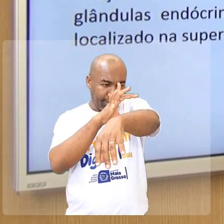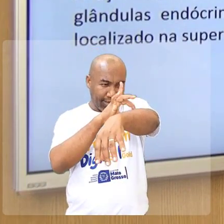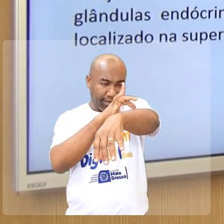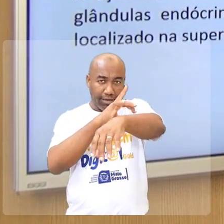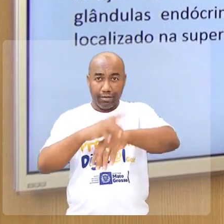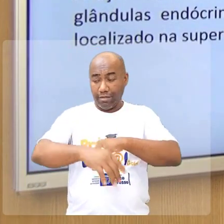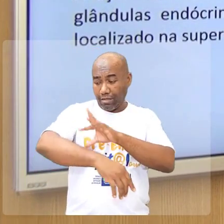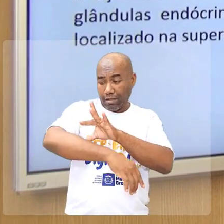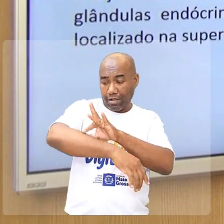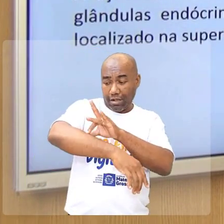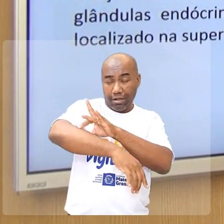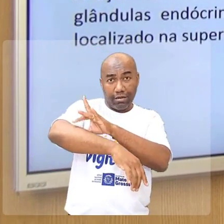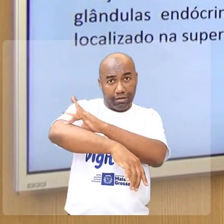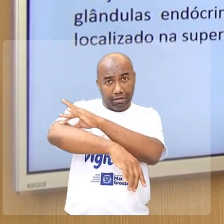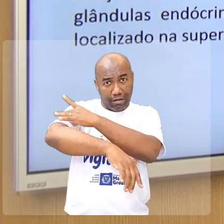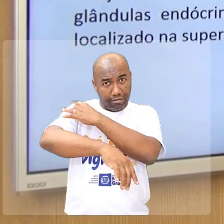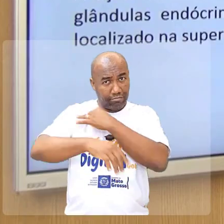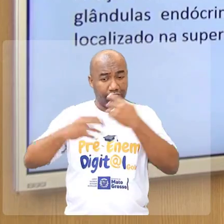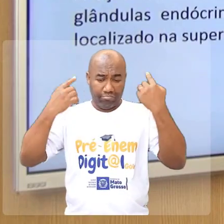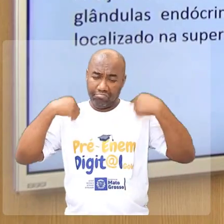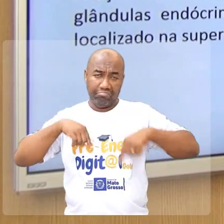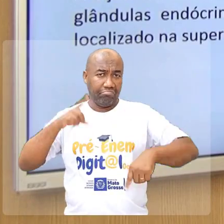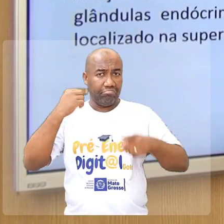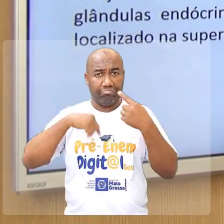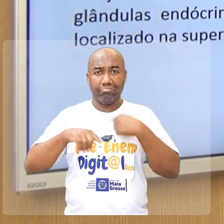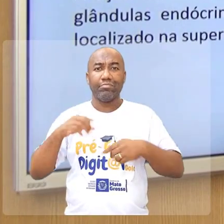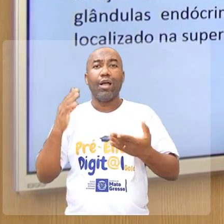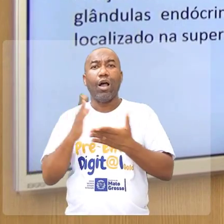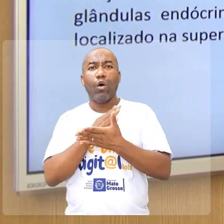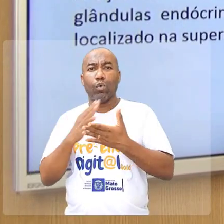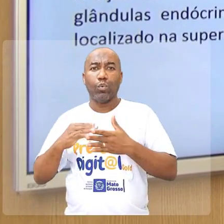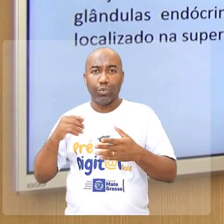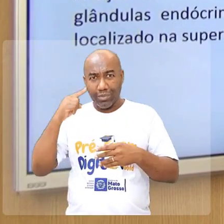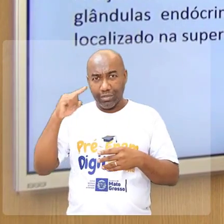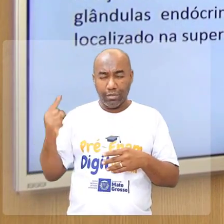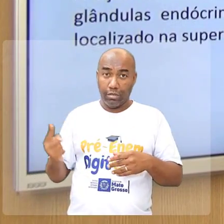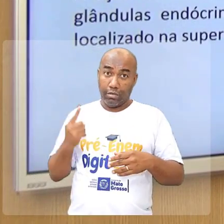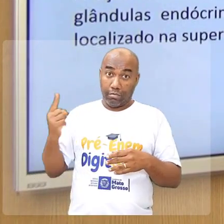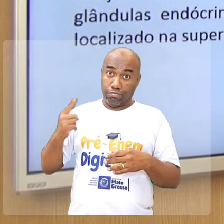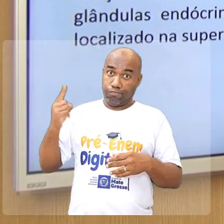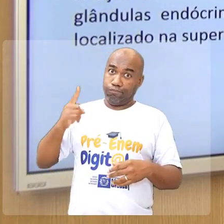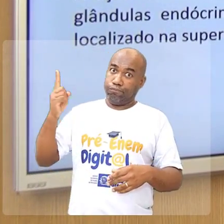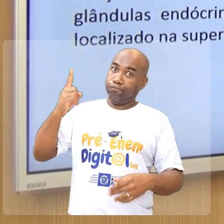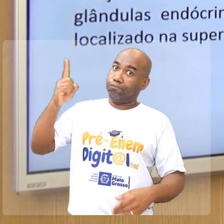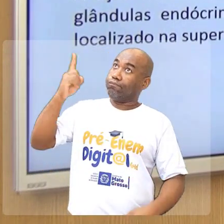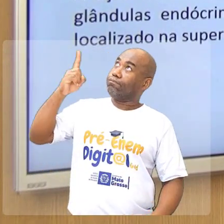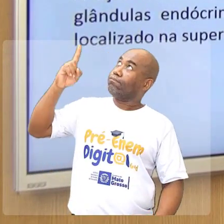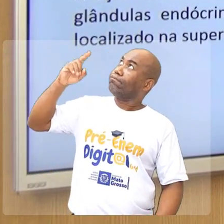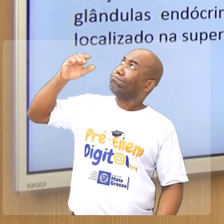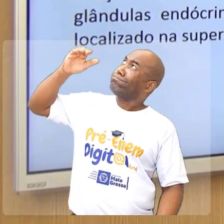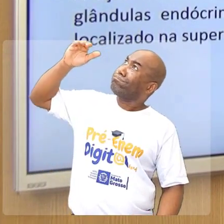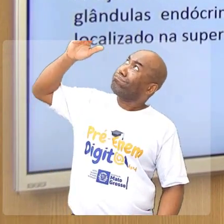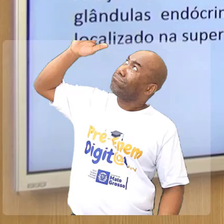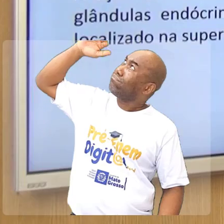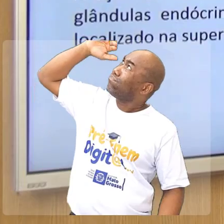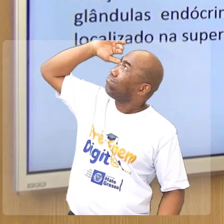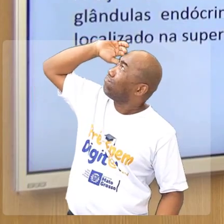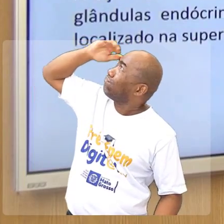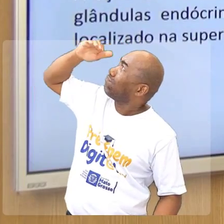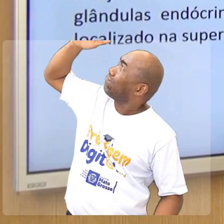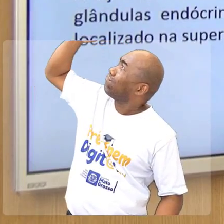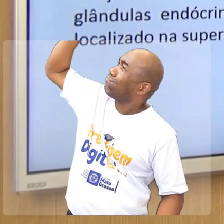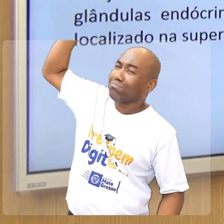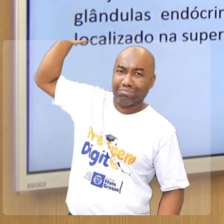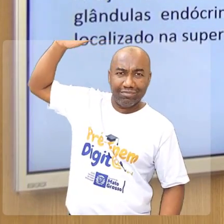vezes produzem grande quantidade e podem ter aquele quadro chamado gigantismo. Ou produzem em pequena